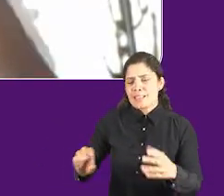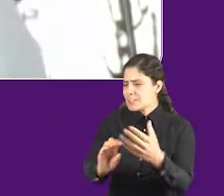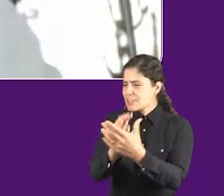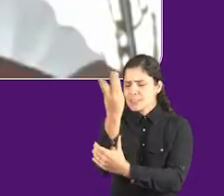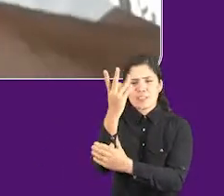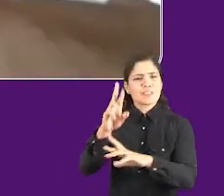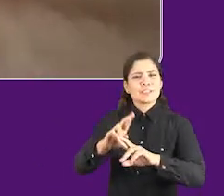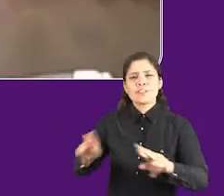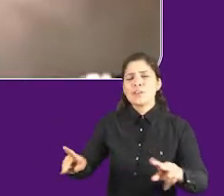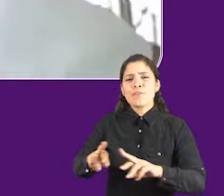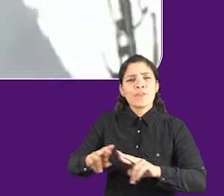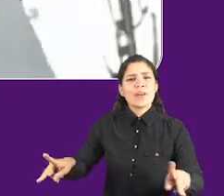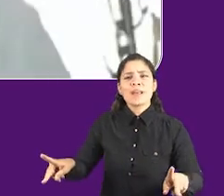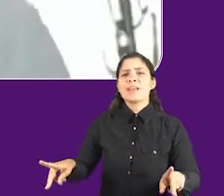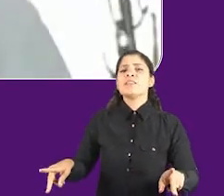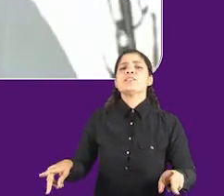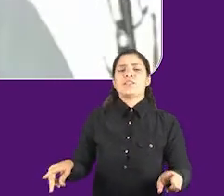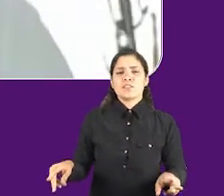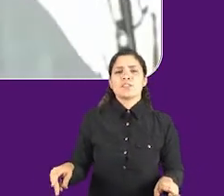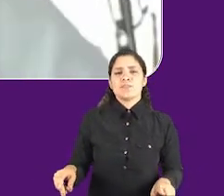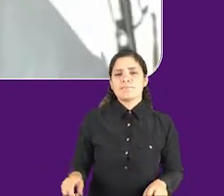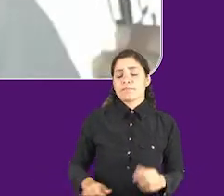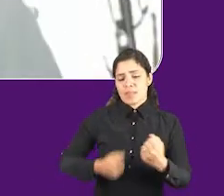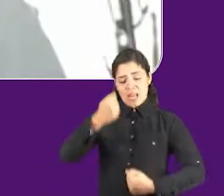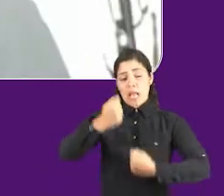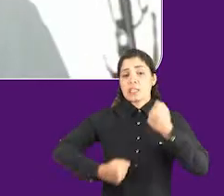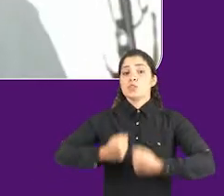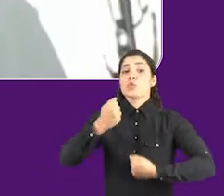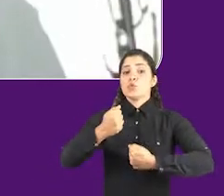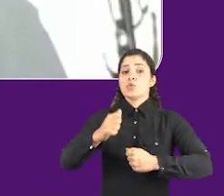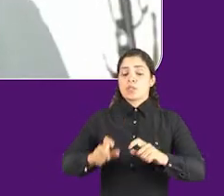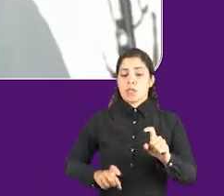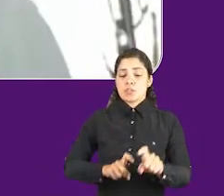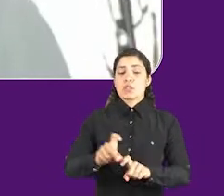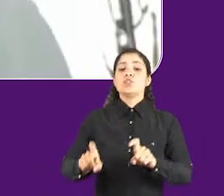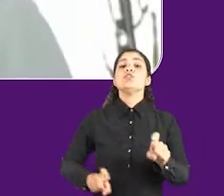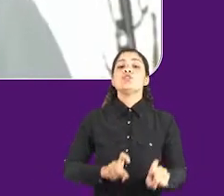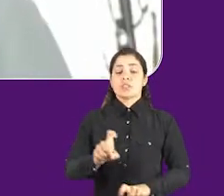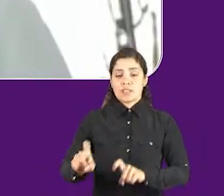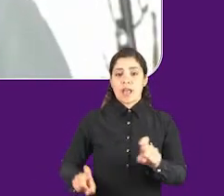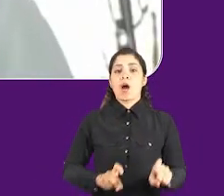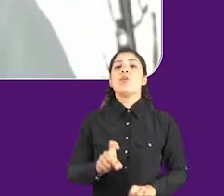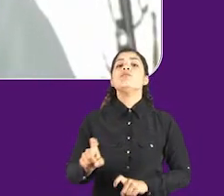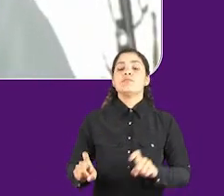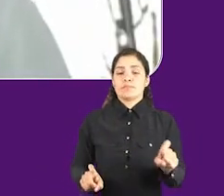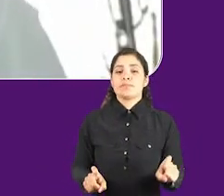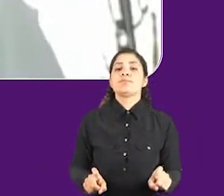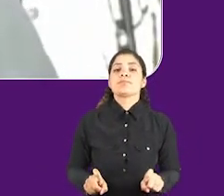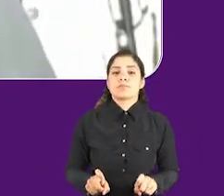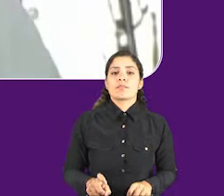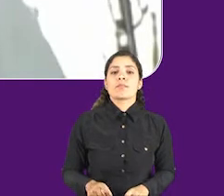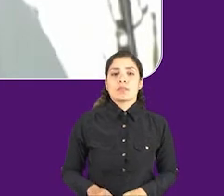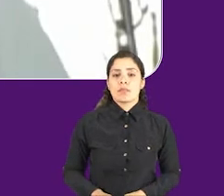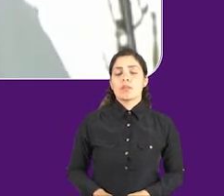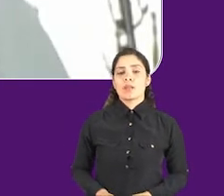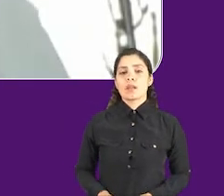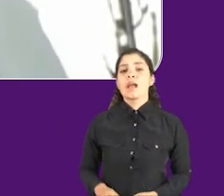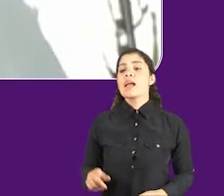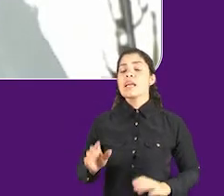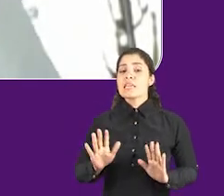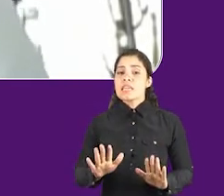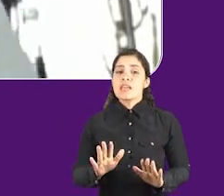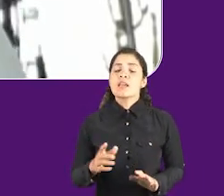samba forró da pula vindo da importância do digital naquela seria iria estava trabalhando na